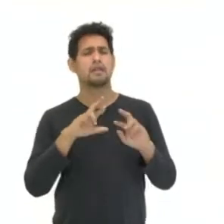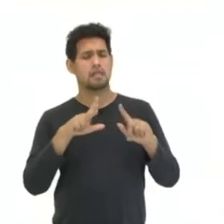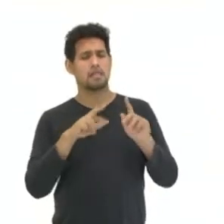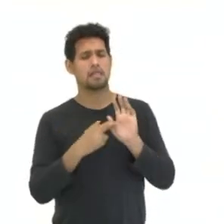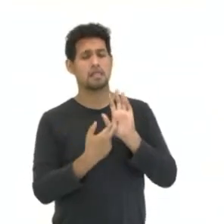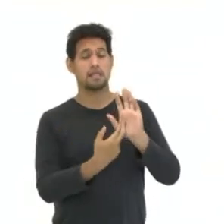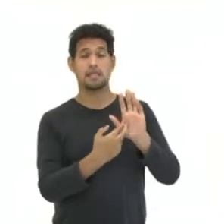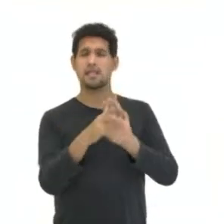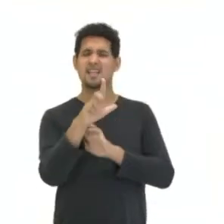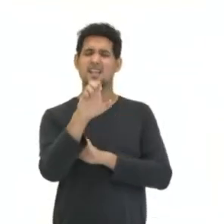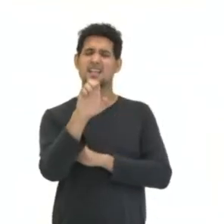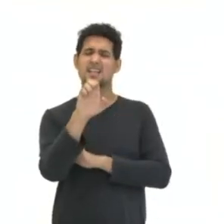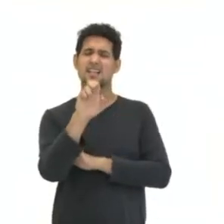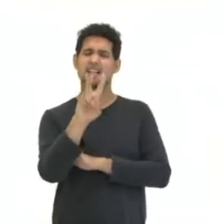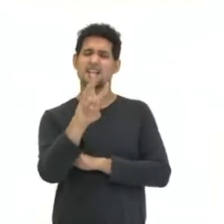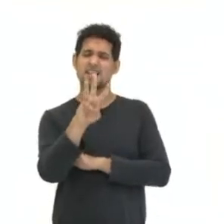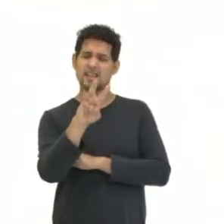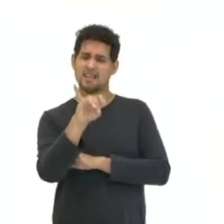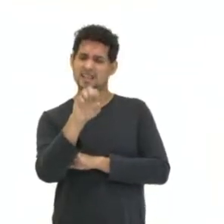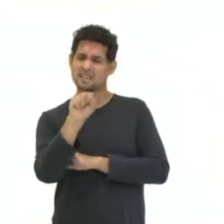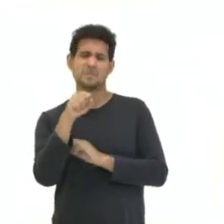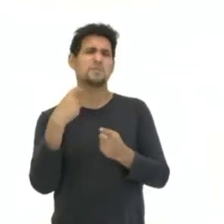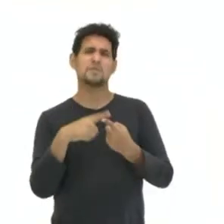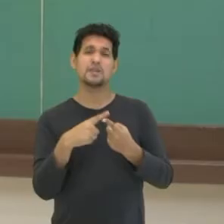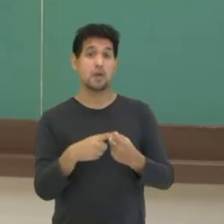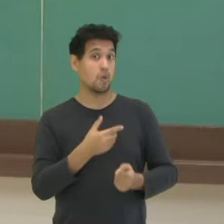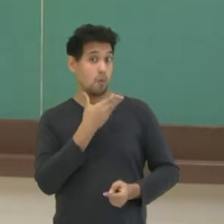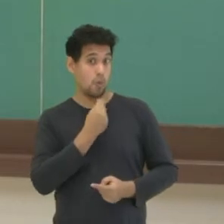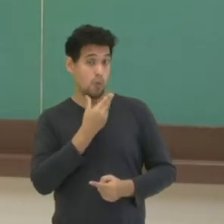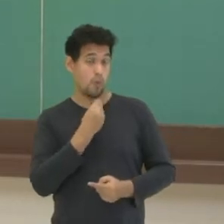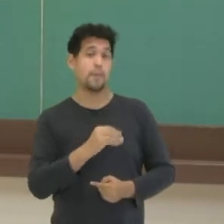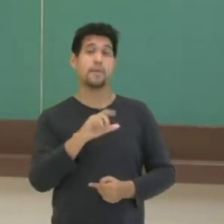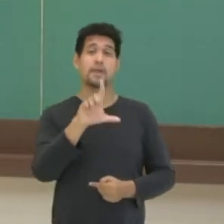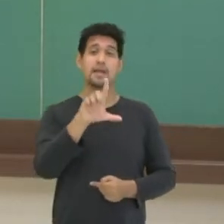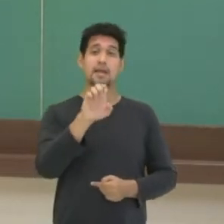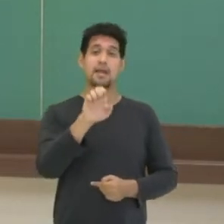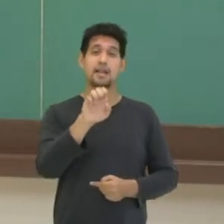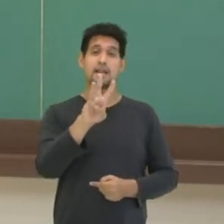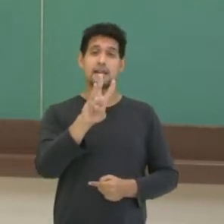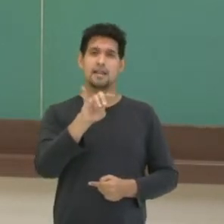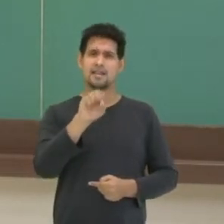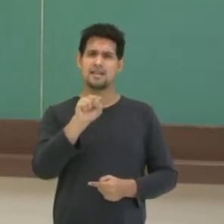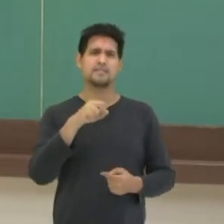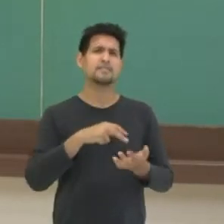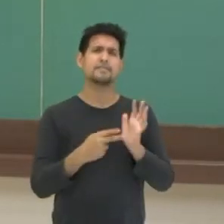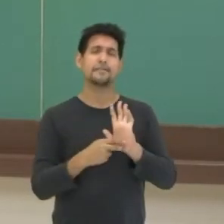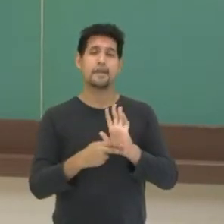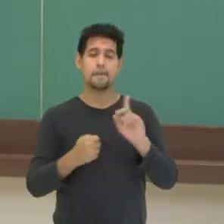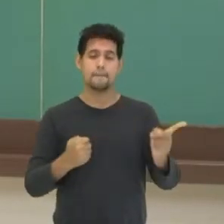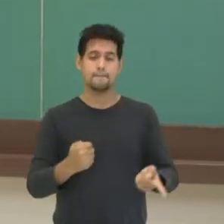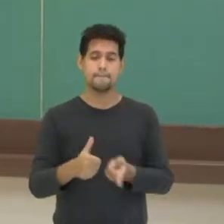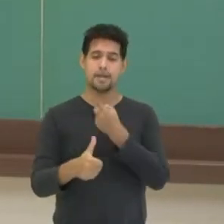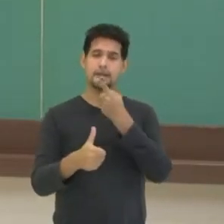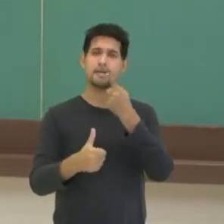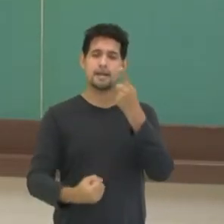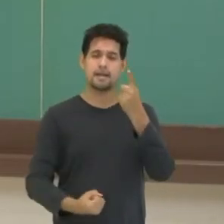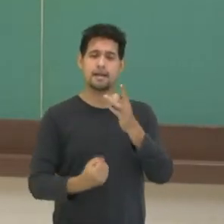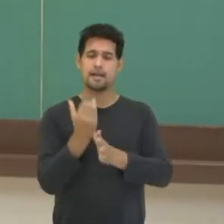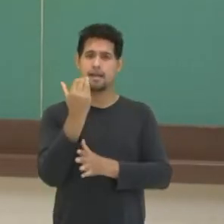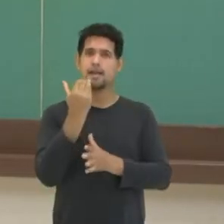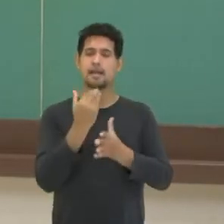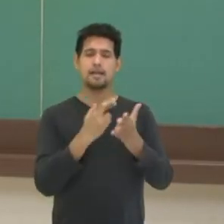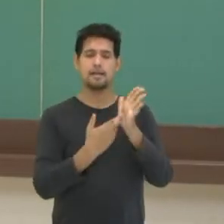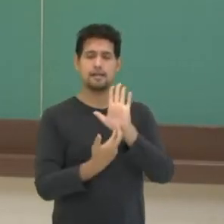De Lewis por quê, professor? Porque esse cientista foi um dos primeiros a desenvolver esse tipo